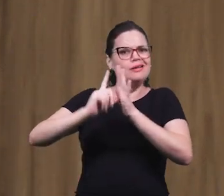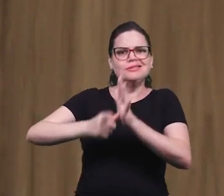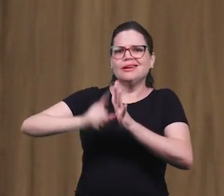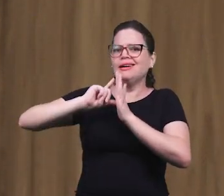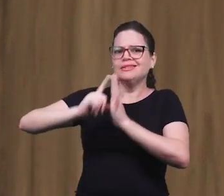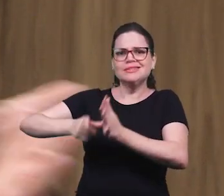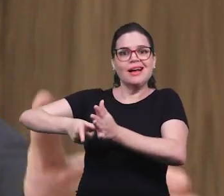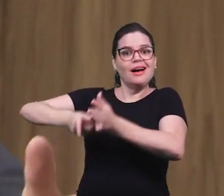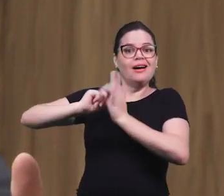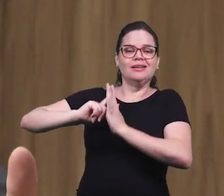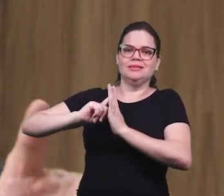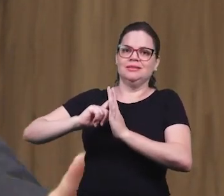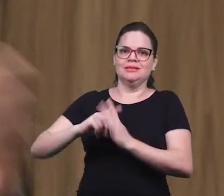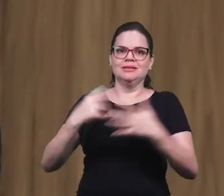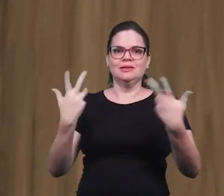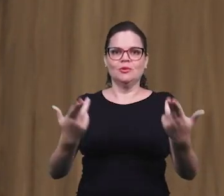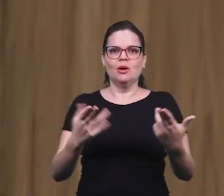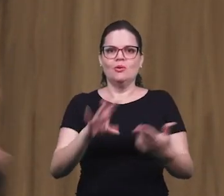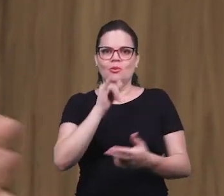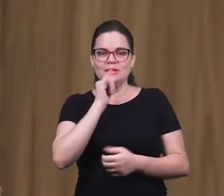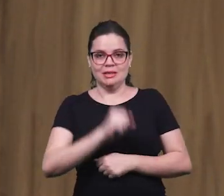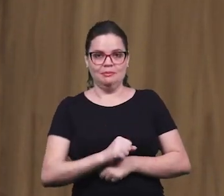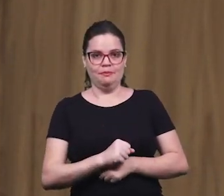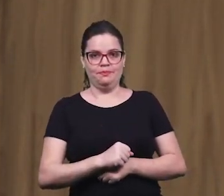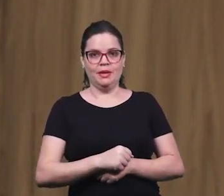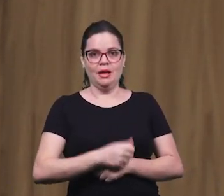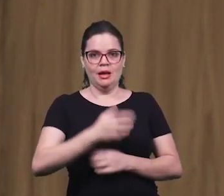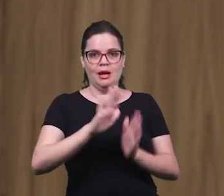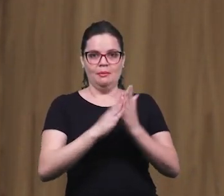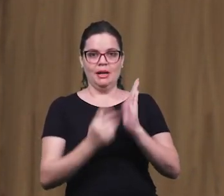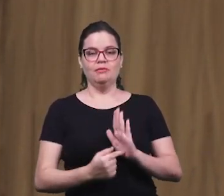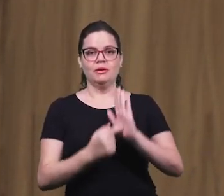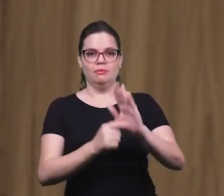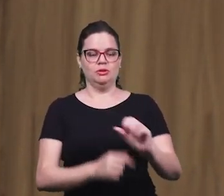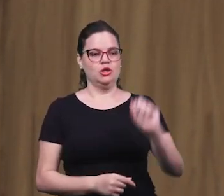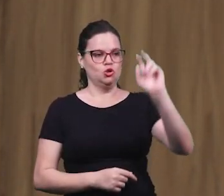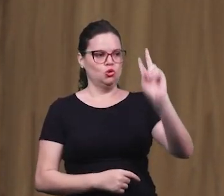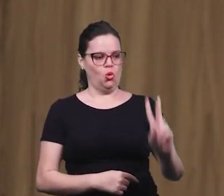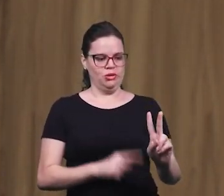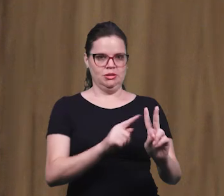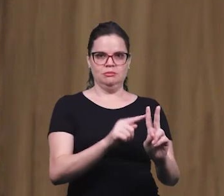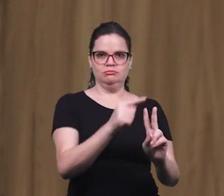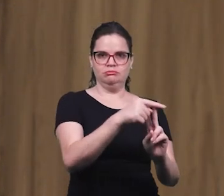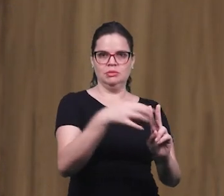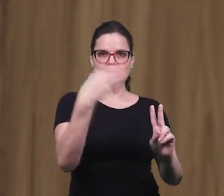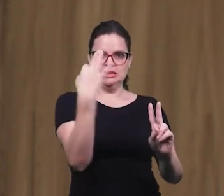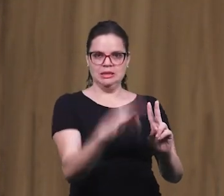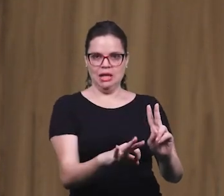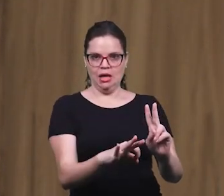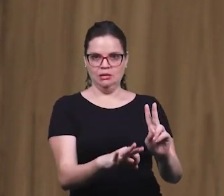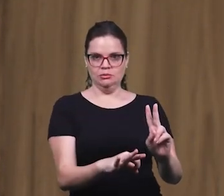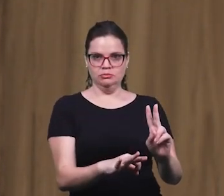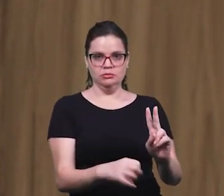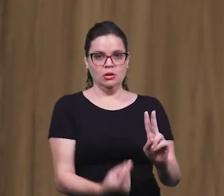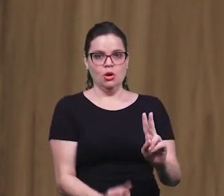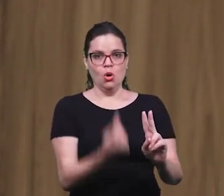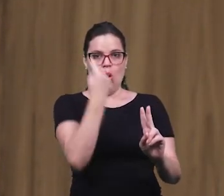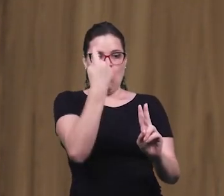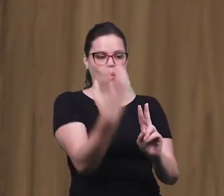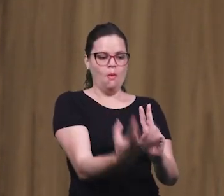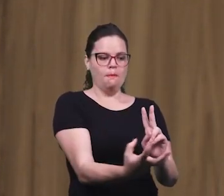dois reunidos, um será levado e o outro será deixado. Então você vê que não há como você perceber